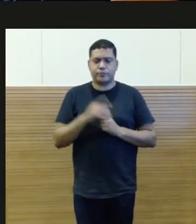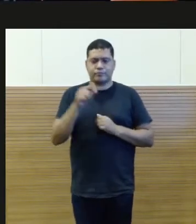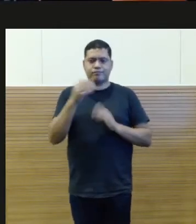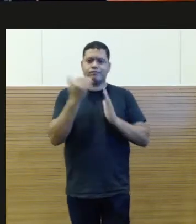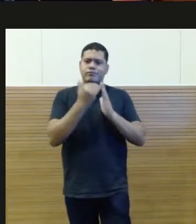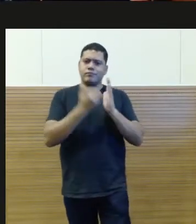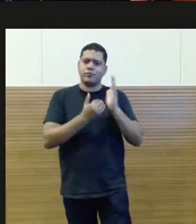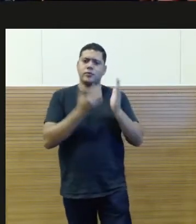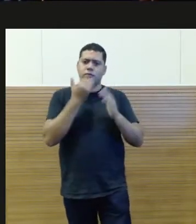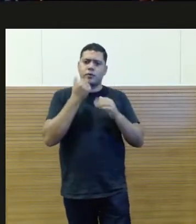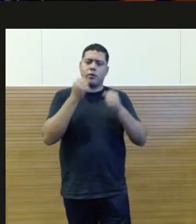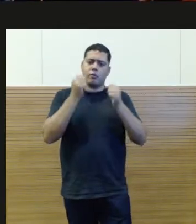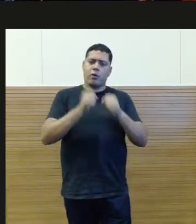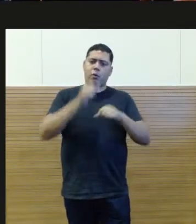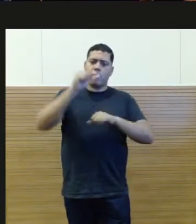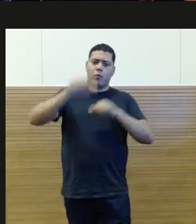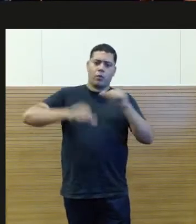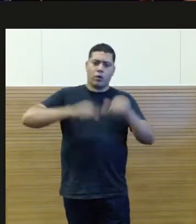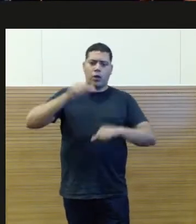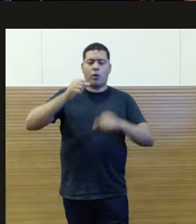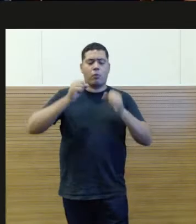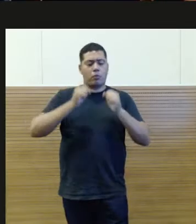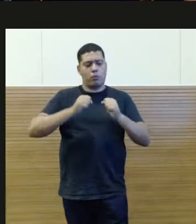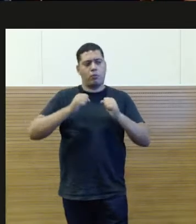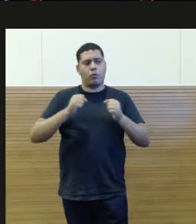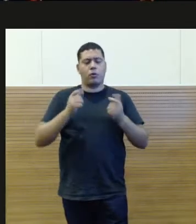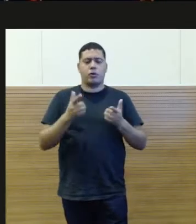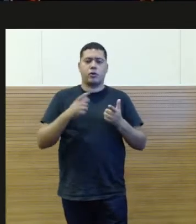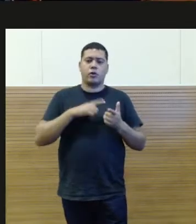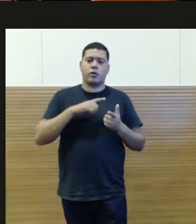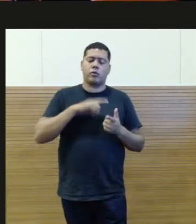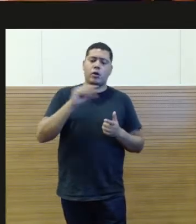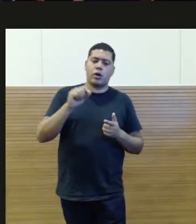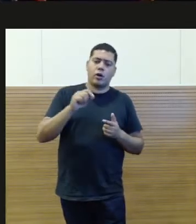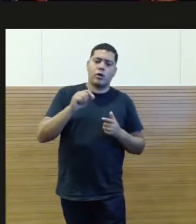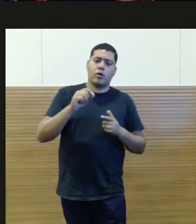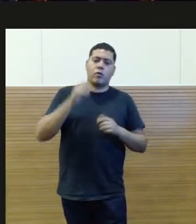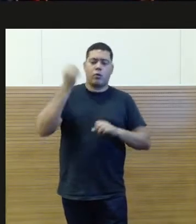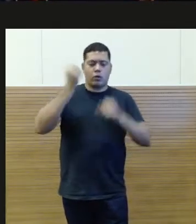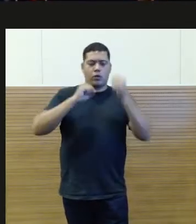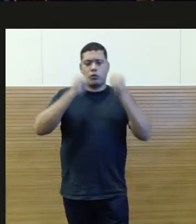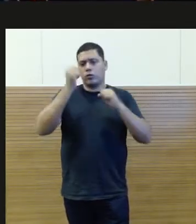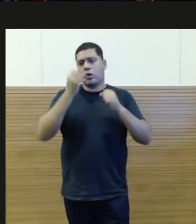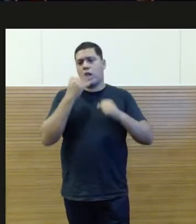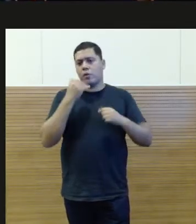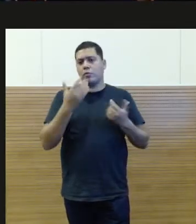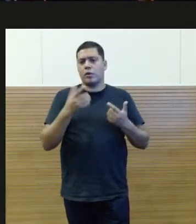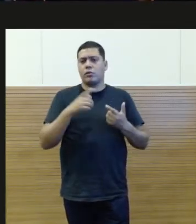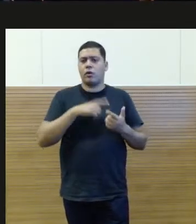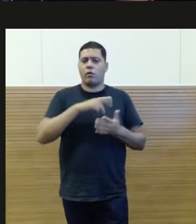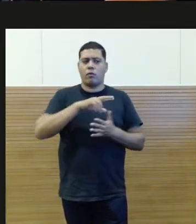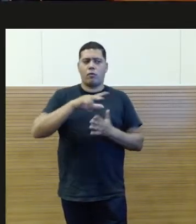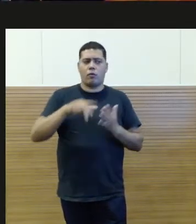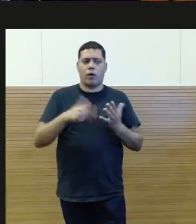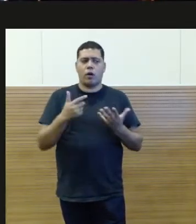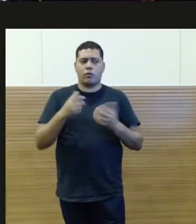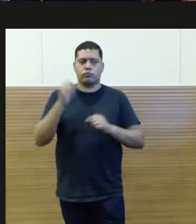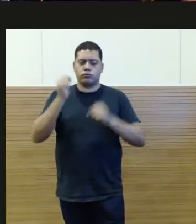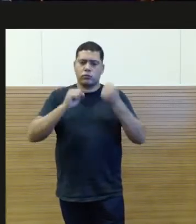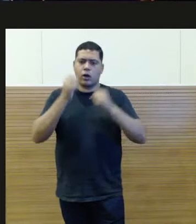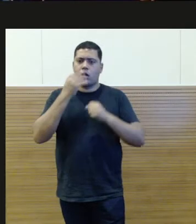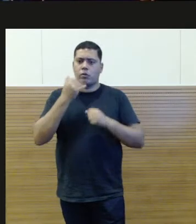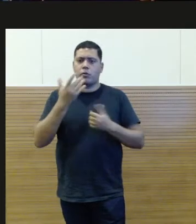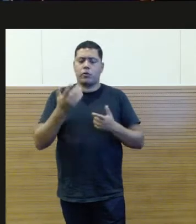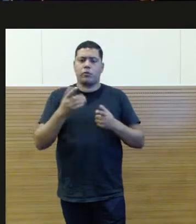ela pode ser alterada, ela pode ser destruída pelo processamento de alimentos, dependendo do tipo de processamento. Um